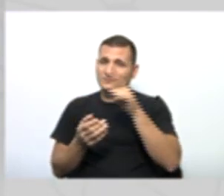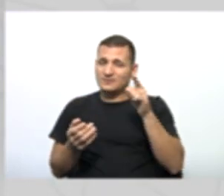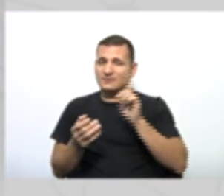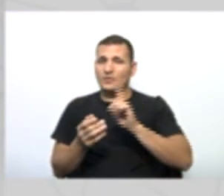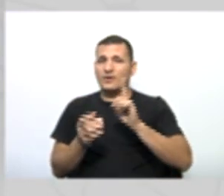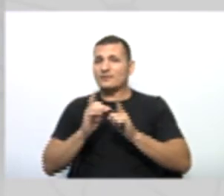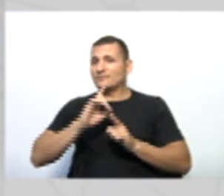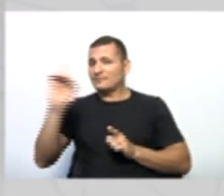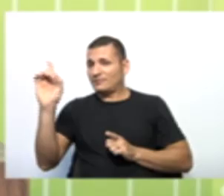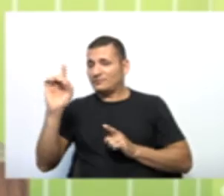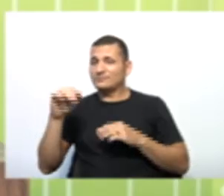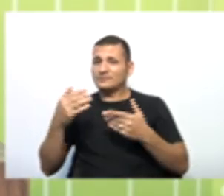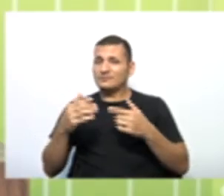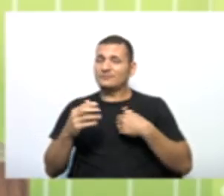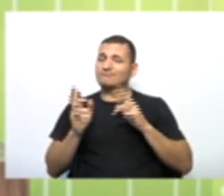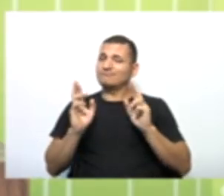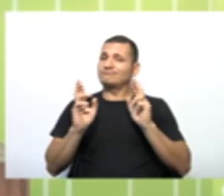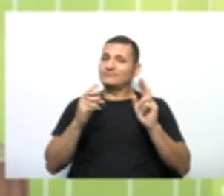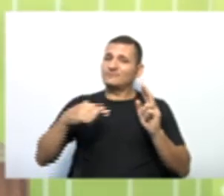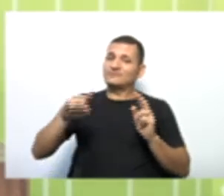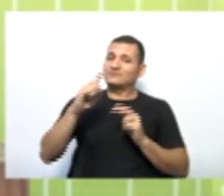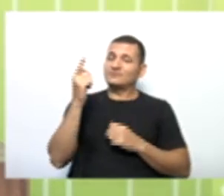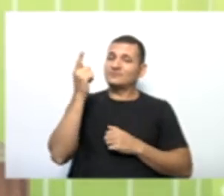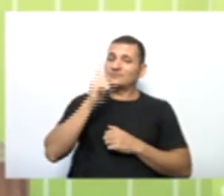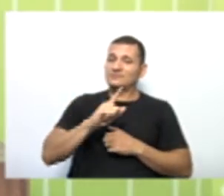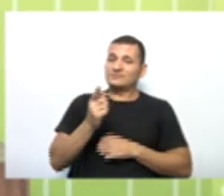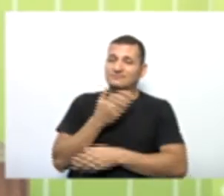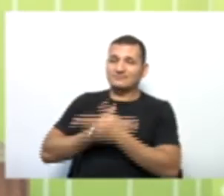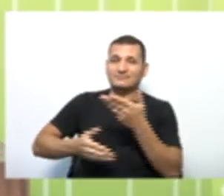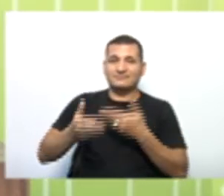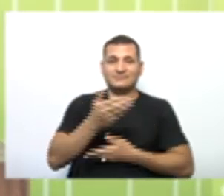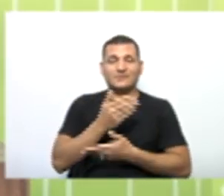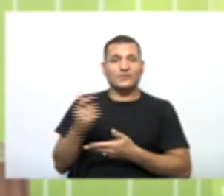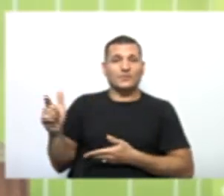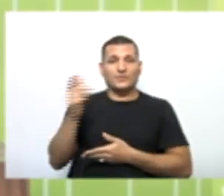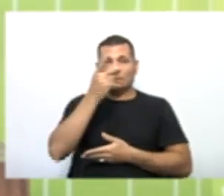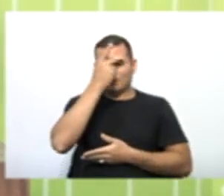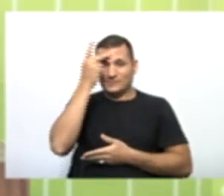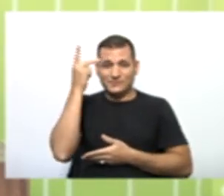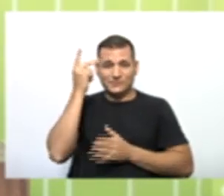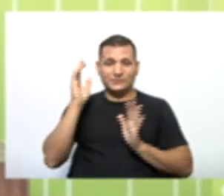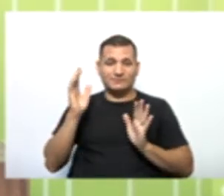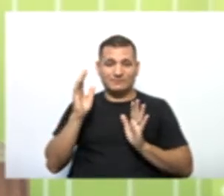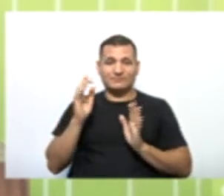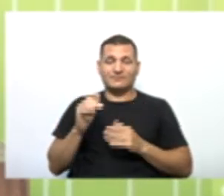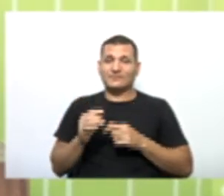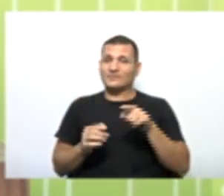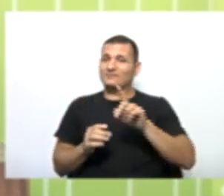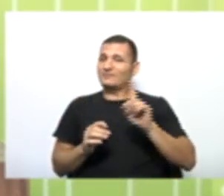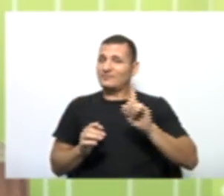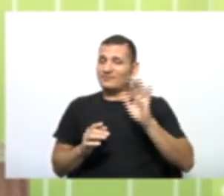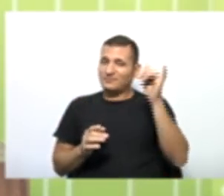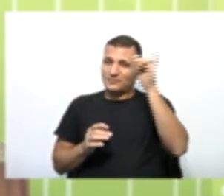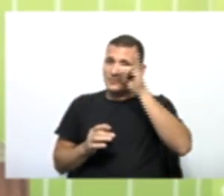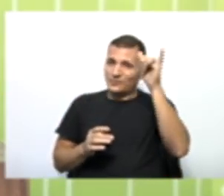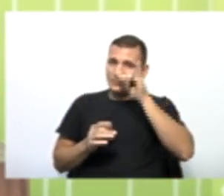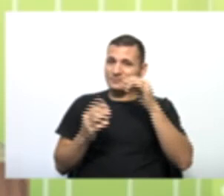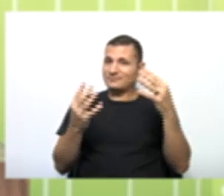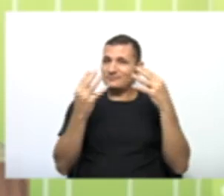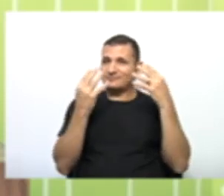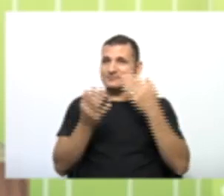então espero que vocês consigam viver com outras pessoas em sociedade, para vocês não serem as bestas que estão assistindo a